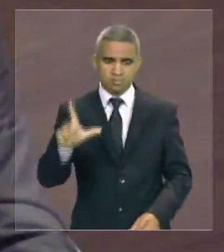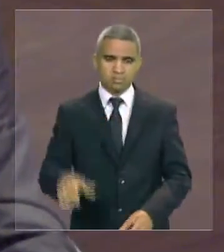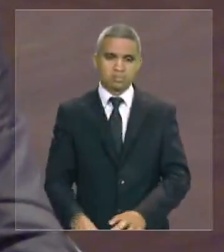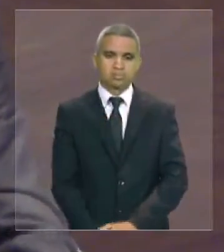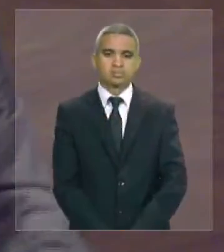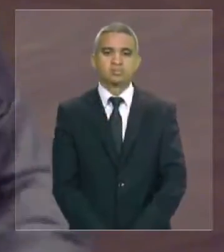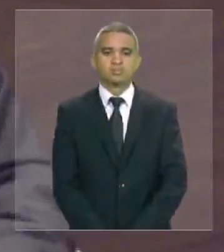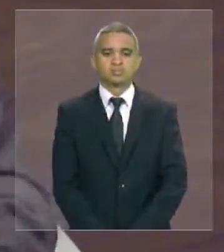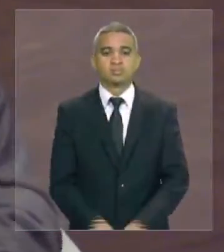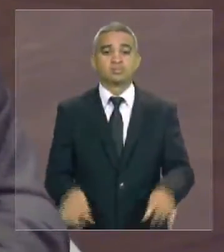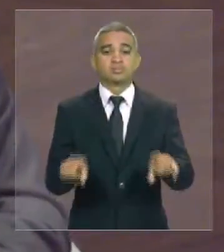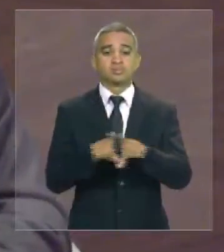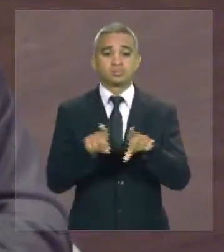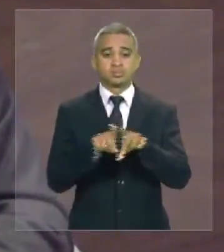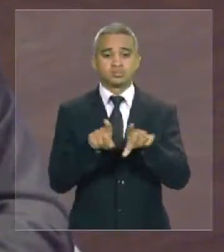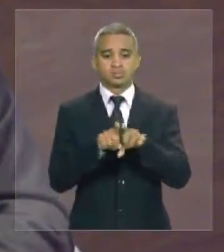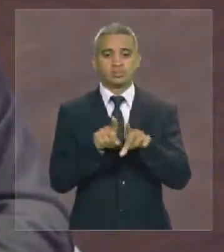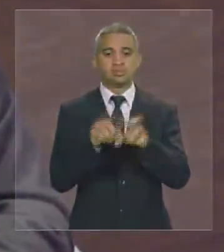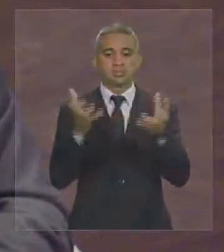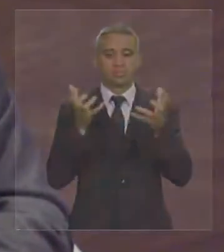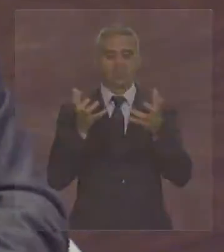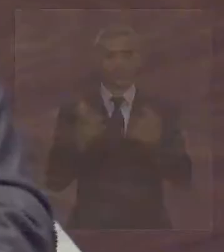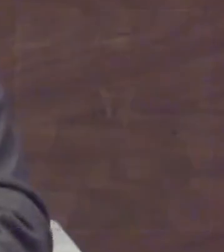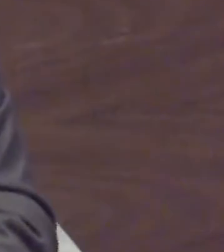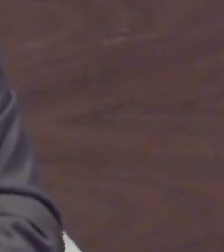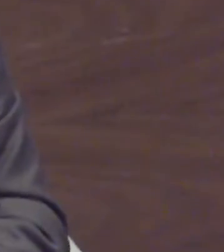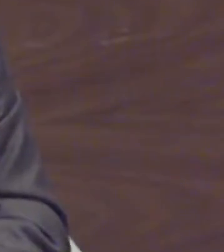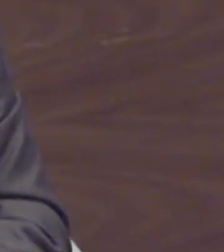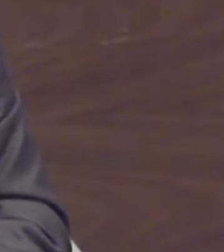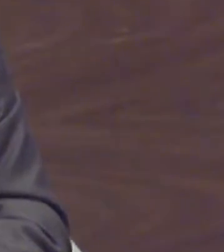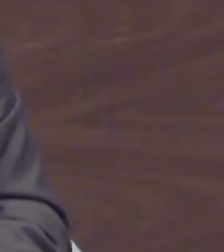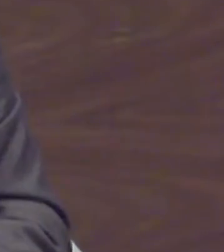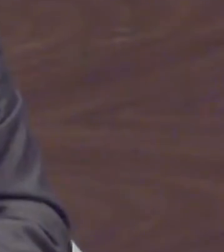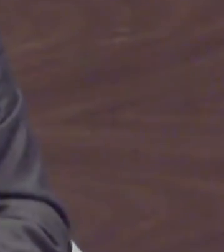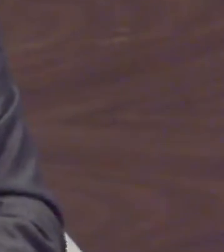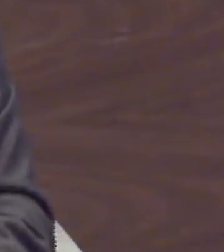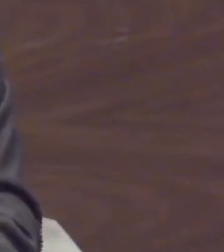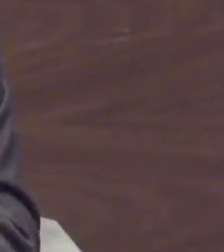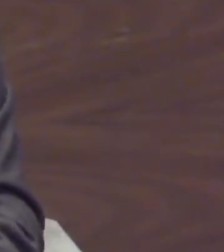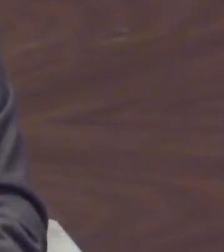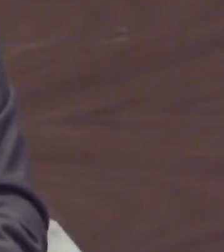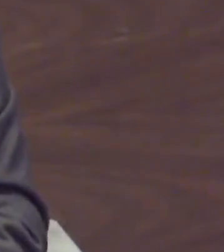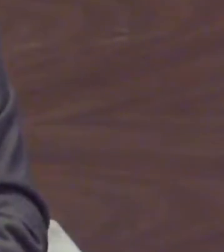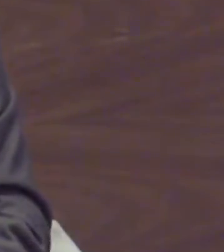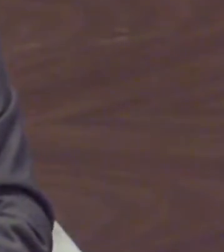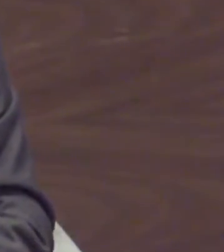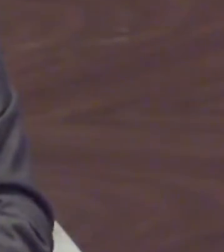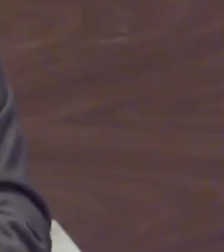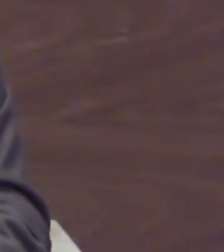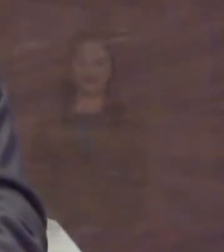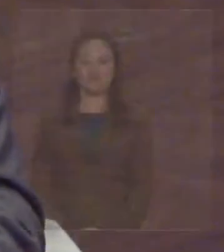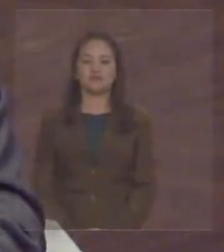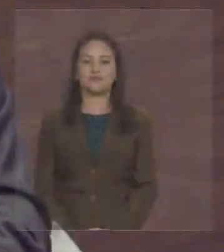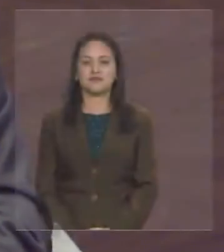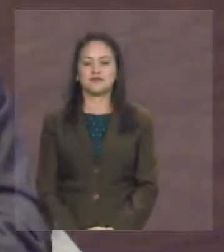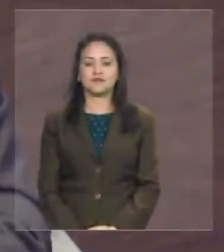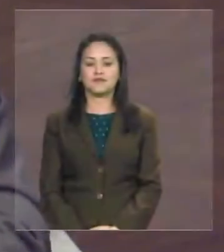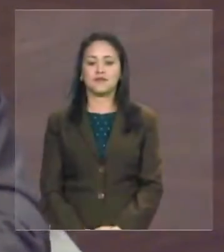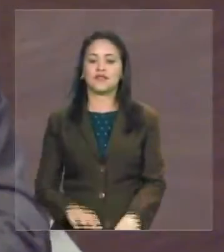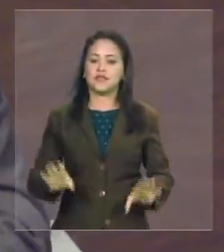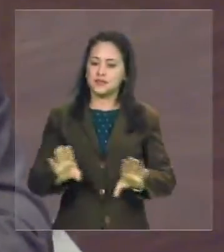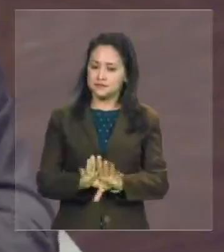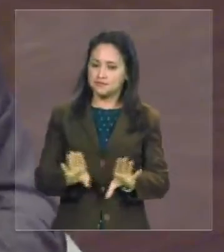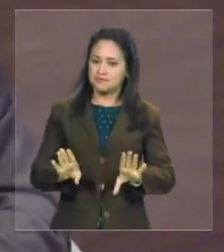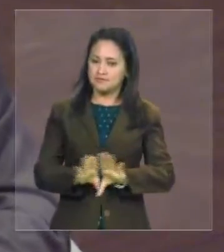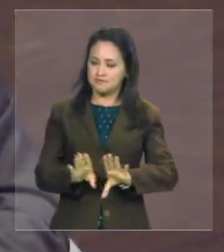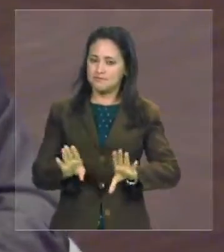também, deputado, que o senhor me permitisse também tecer um comentário